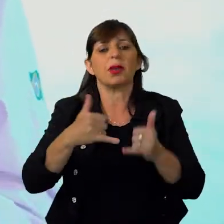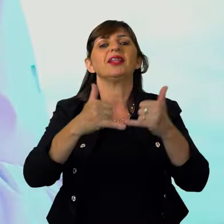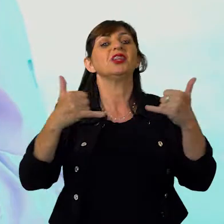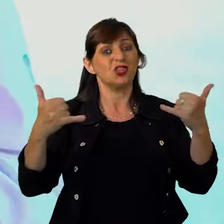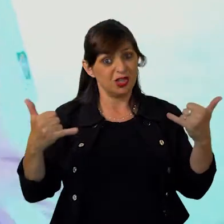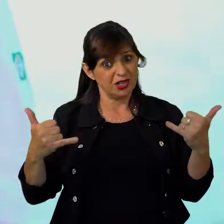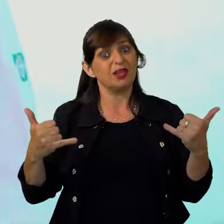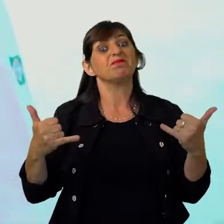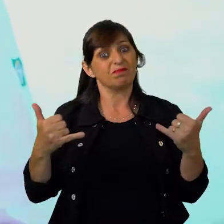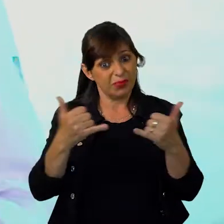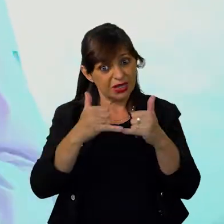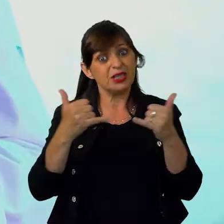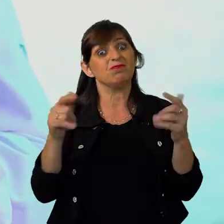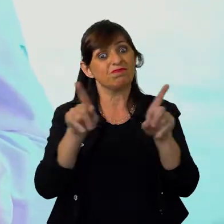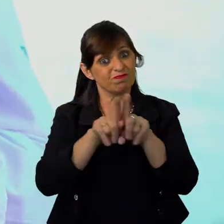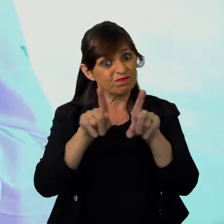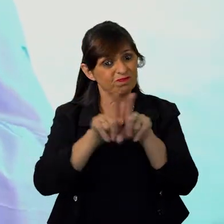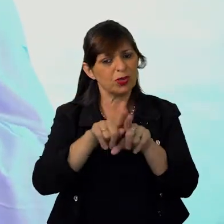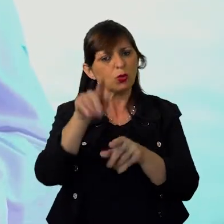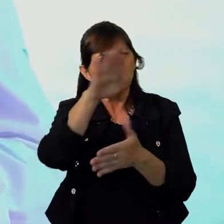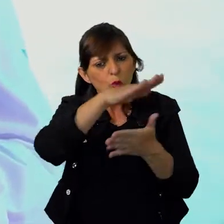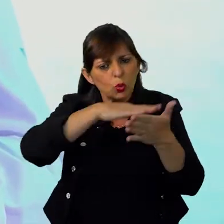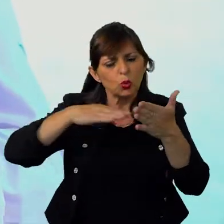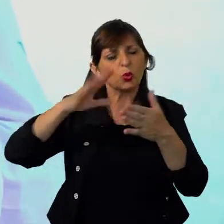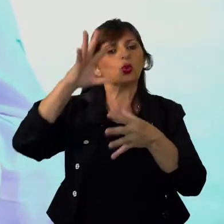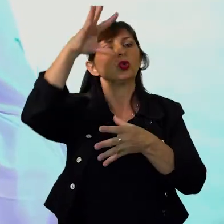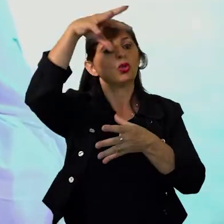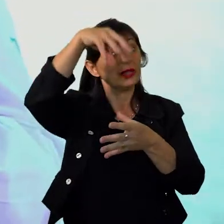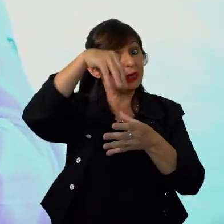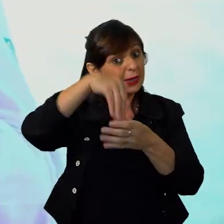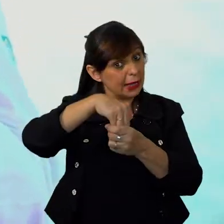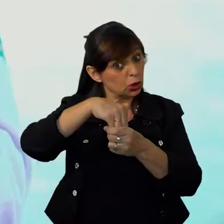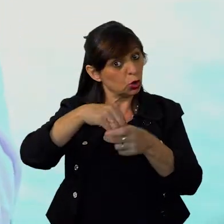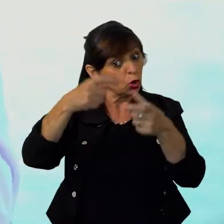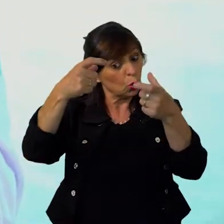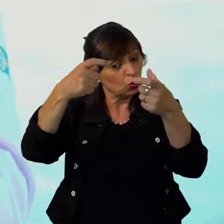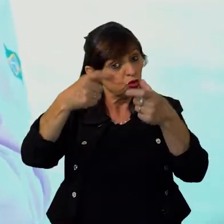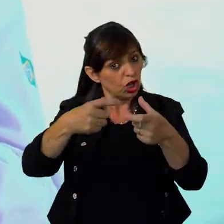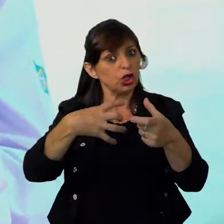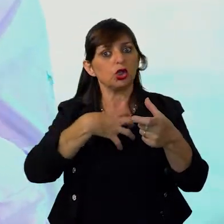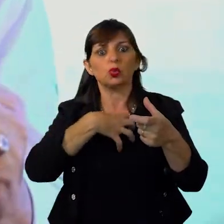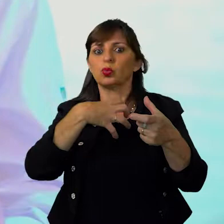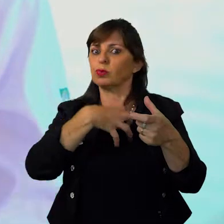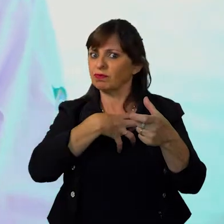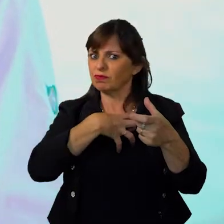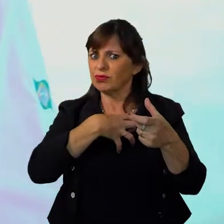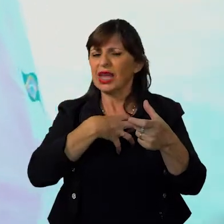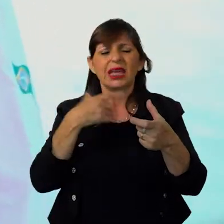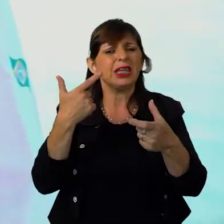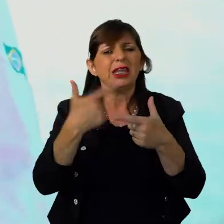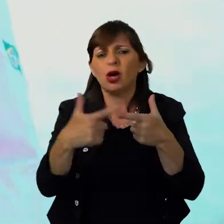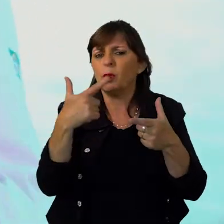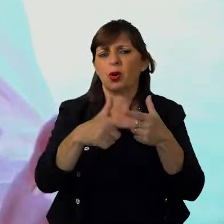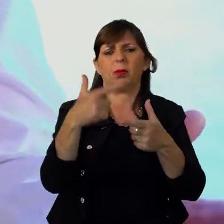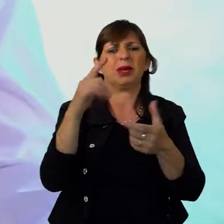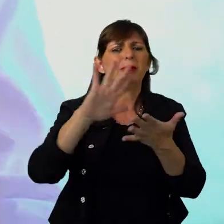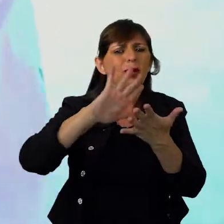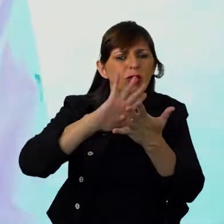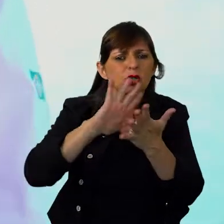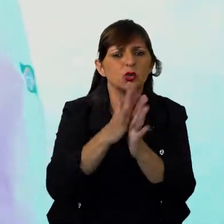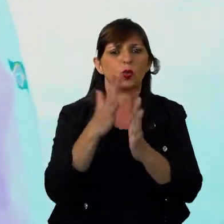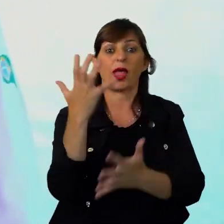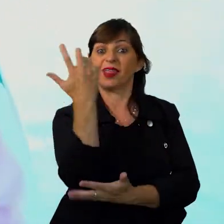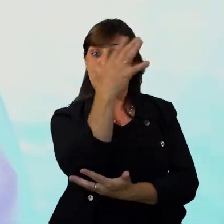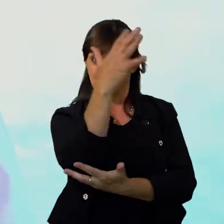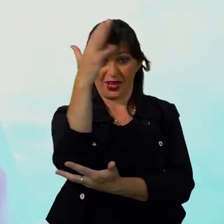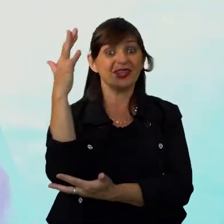mas que tudo isso seja dentro de uma forma que não agrida a natureza e que sua